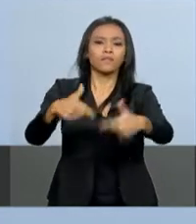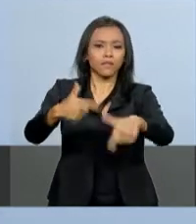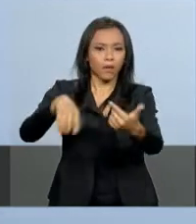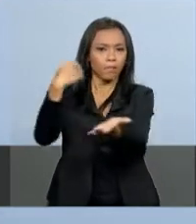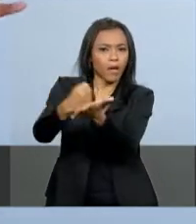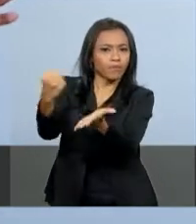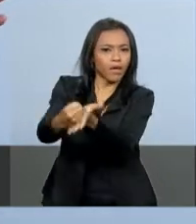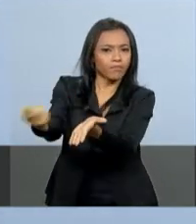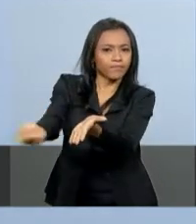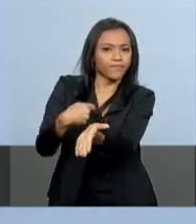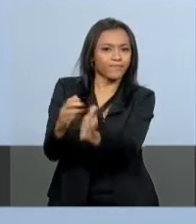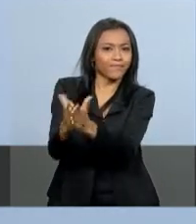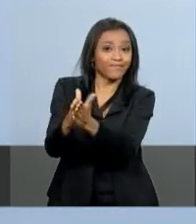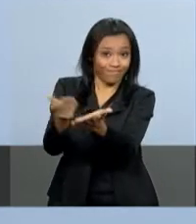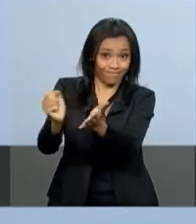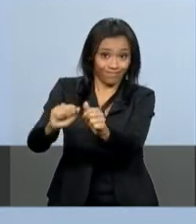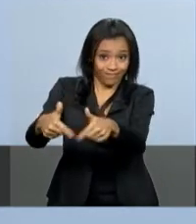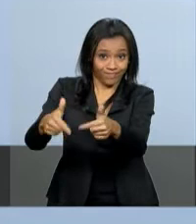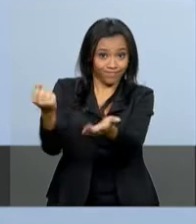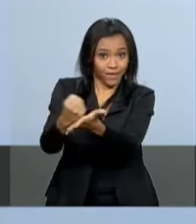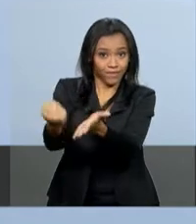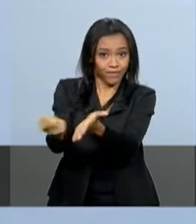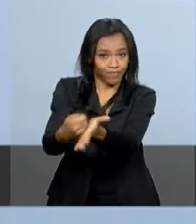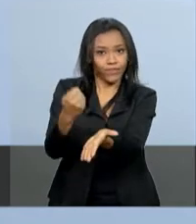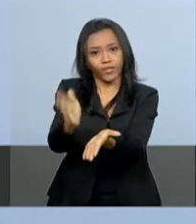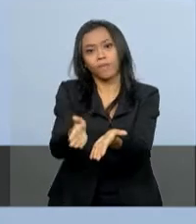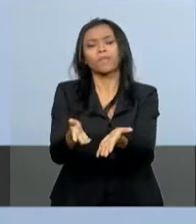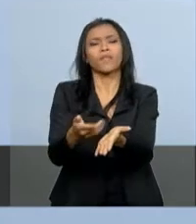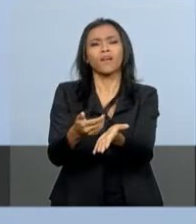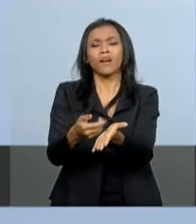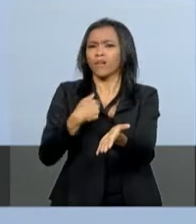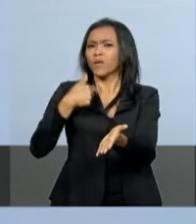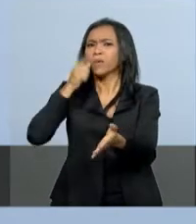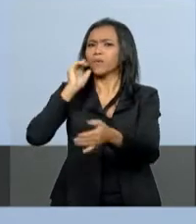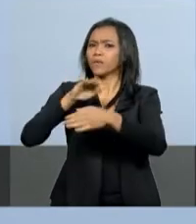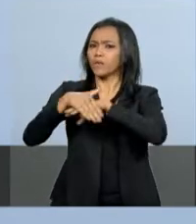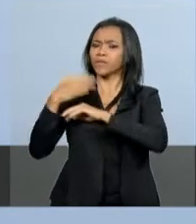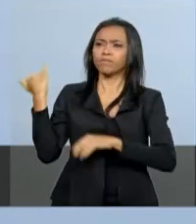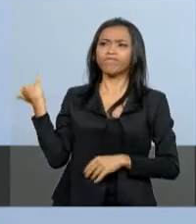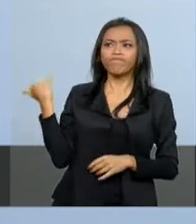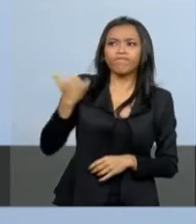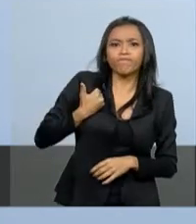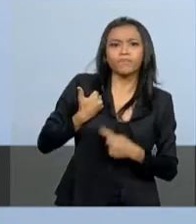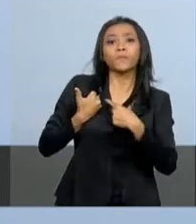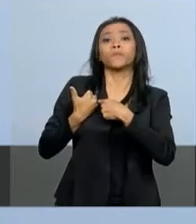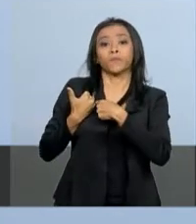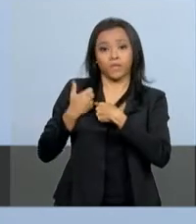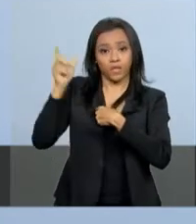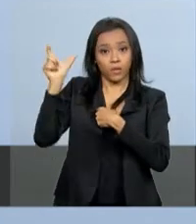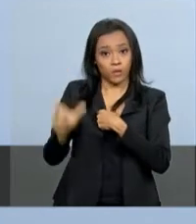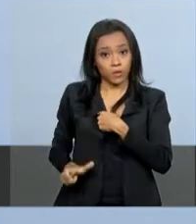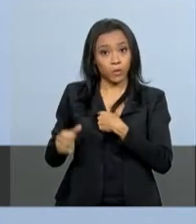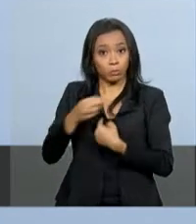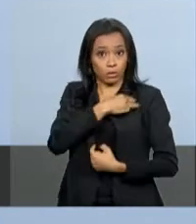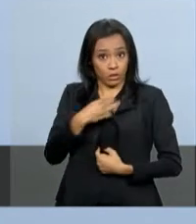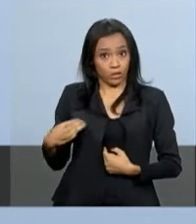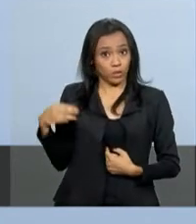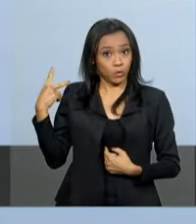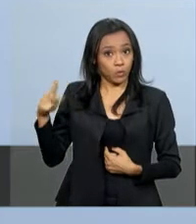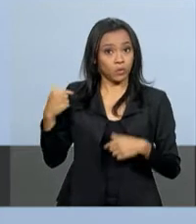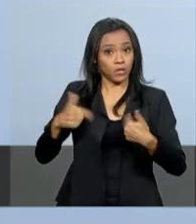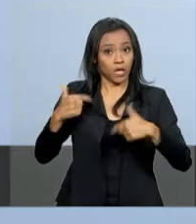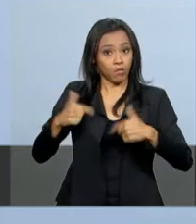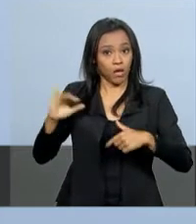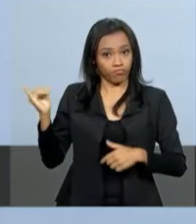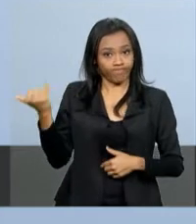mas eu recebi ainda ontem à noite a notícia do ministro cai do trabalho em que no